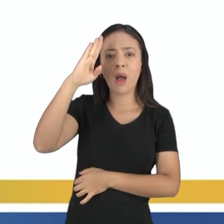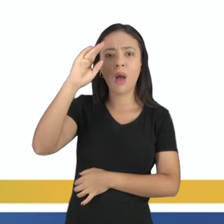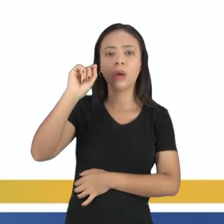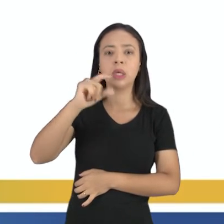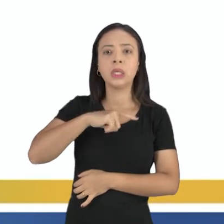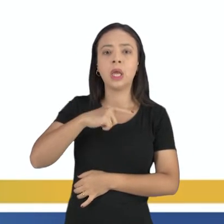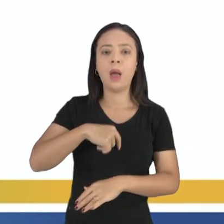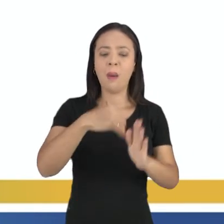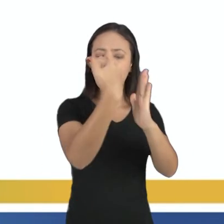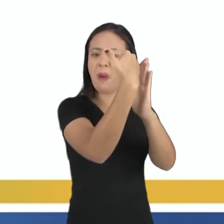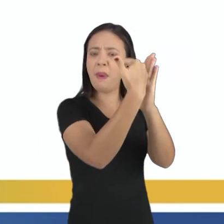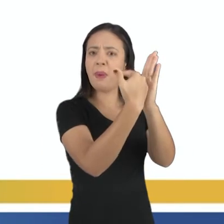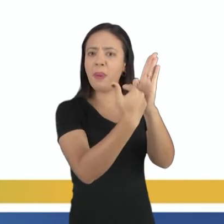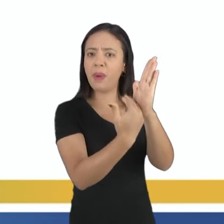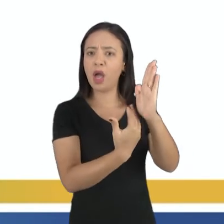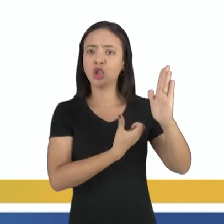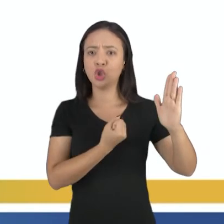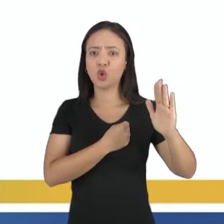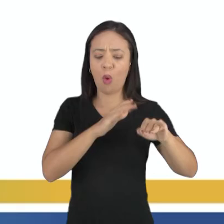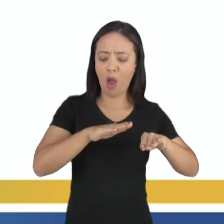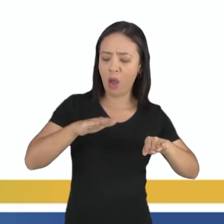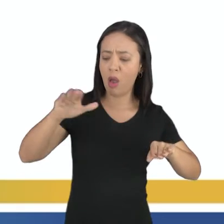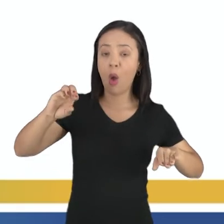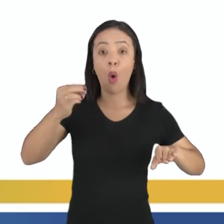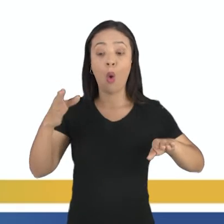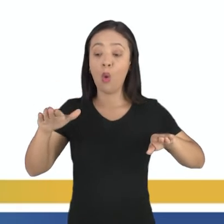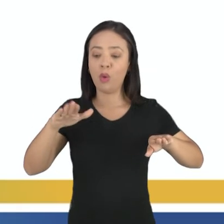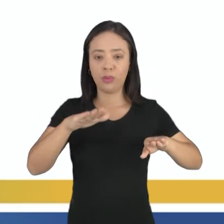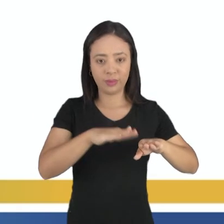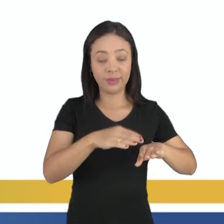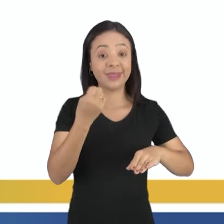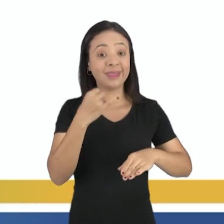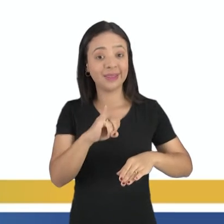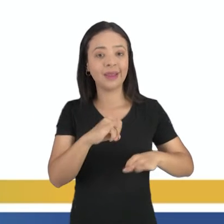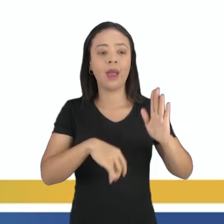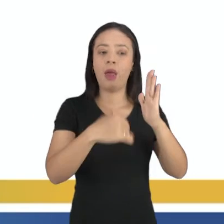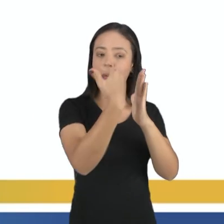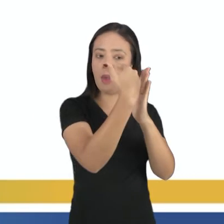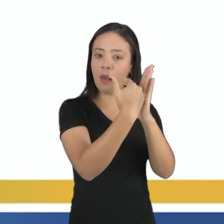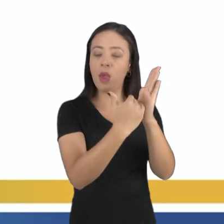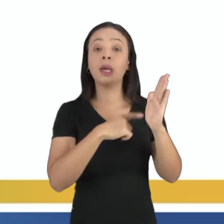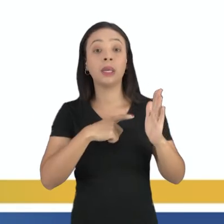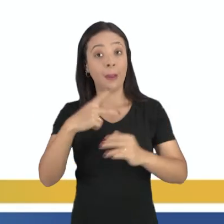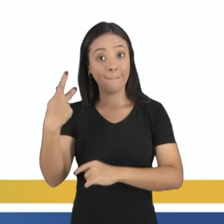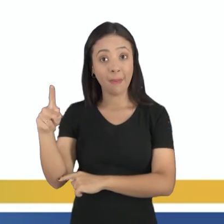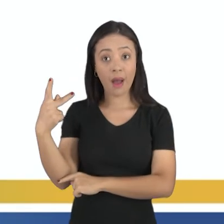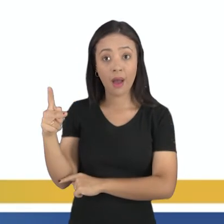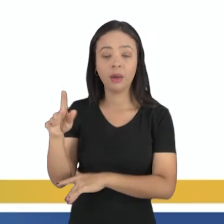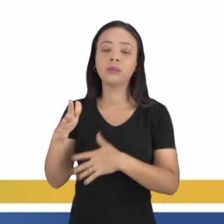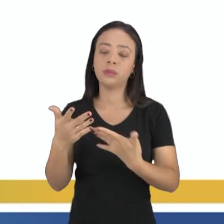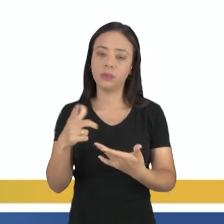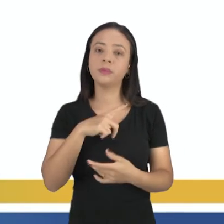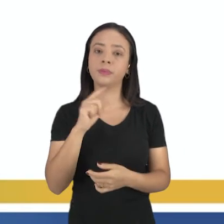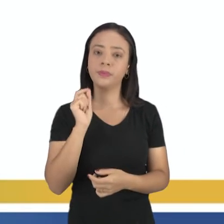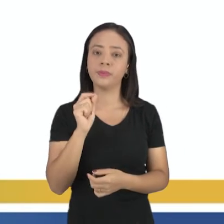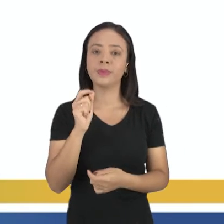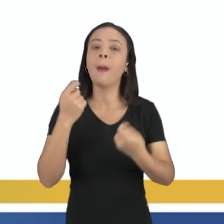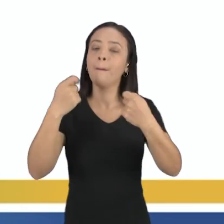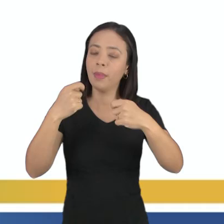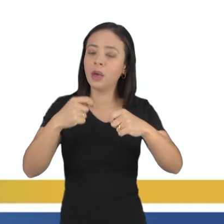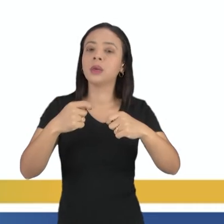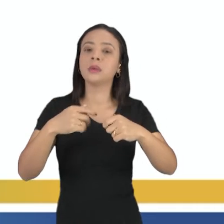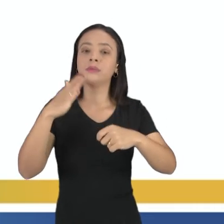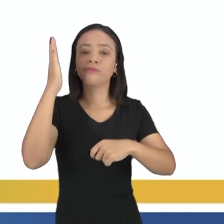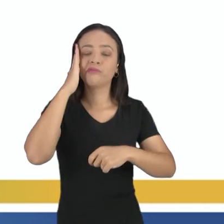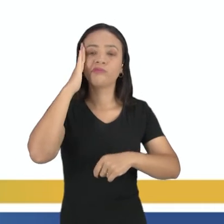ordem crescente ou decrescente, né? Caso essa lista tenha um número par de elementos, né, teremos então que realizar a